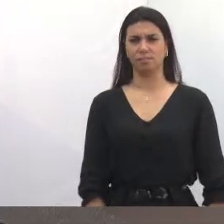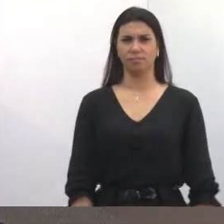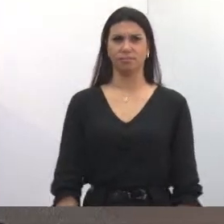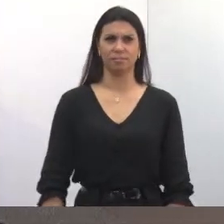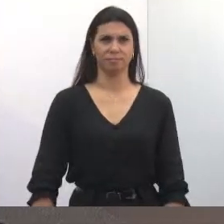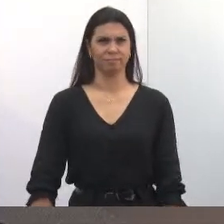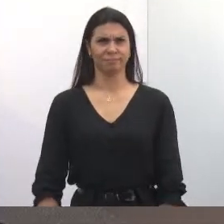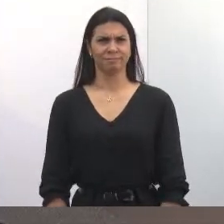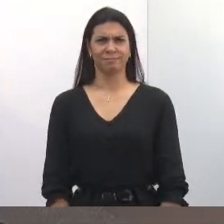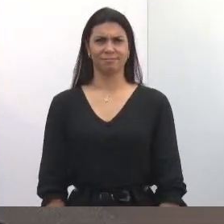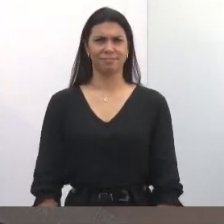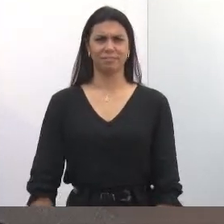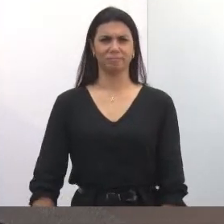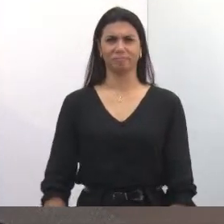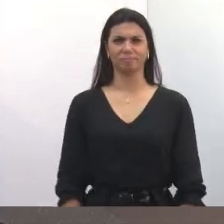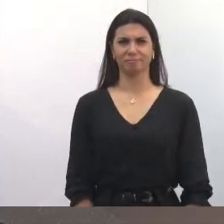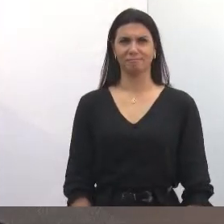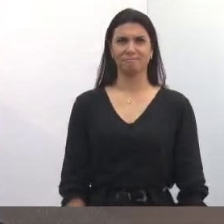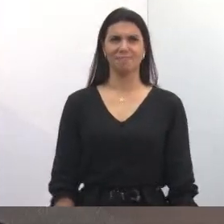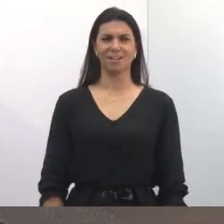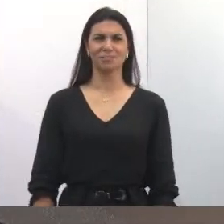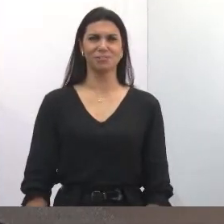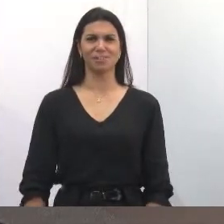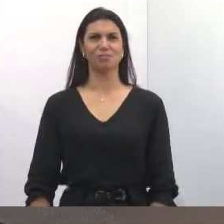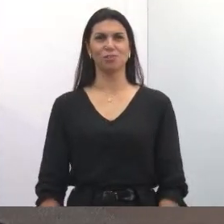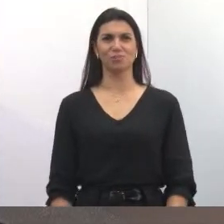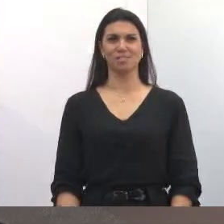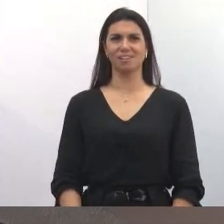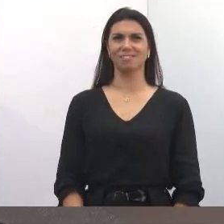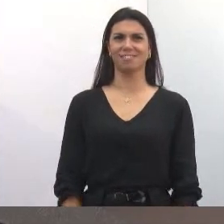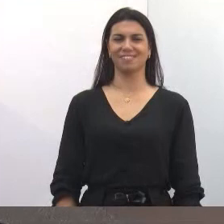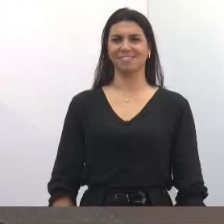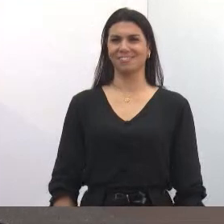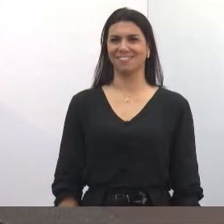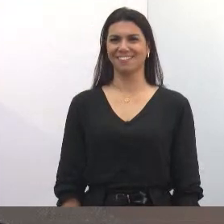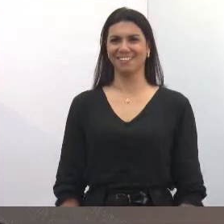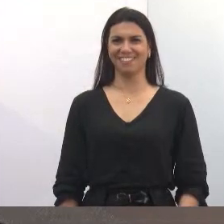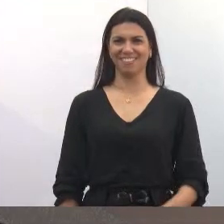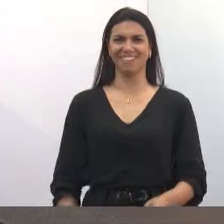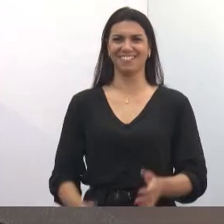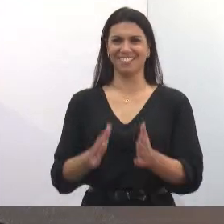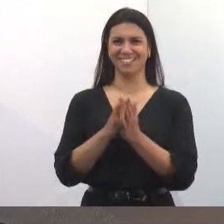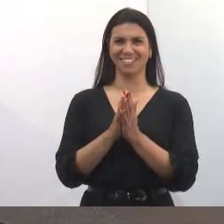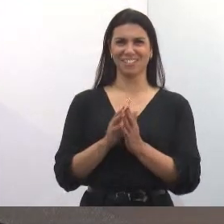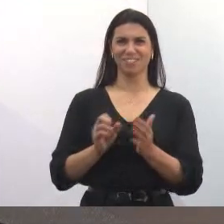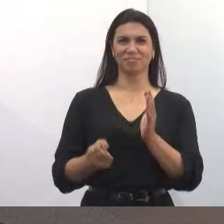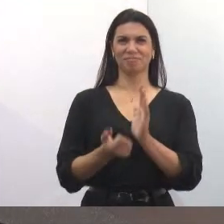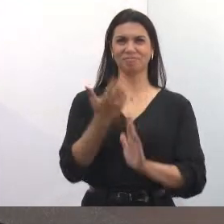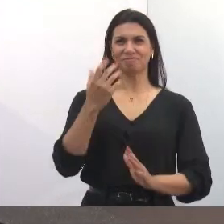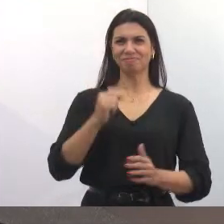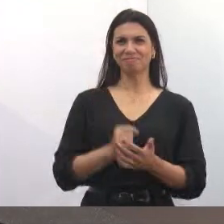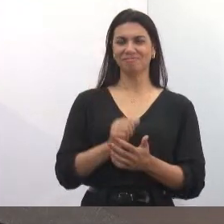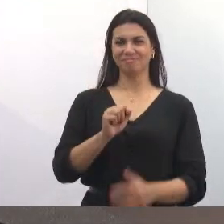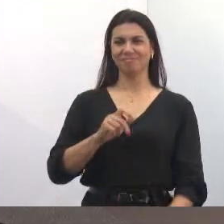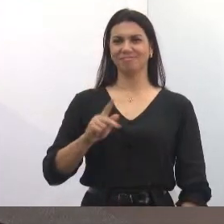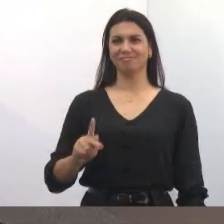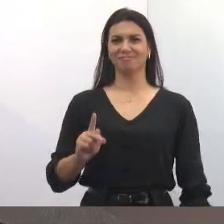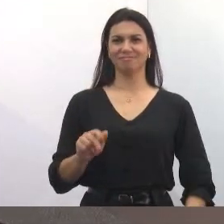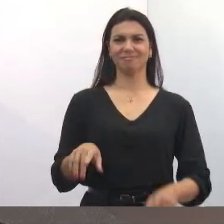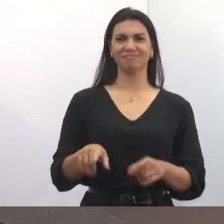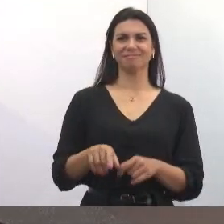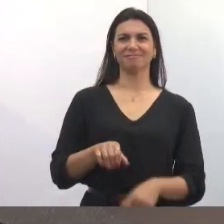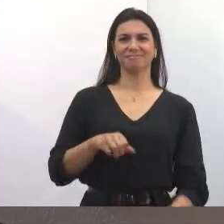3. Qual é a projeção para o ano 2025 e 2026 da quantidade de aposentados e pensionistas do